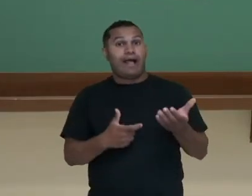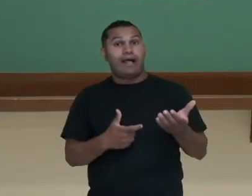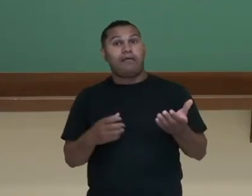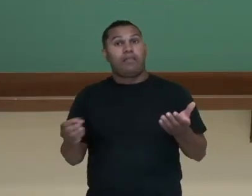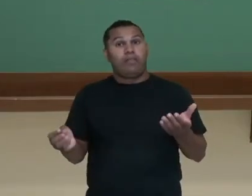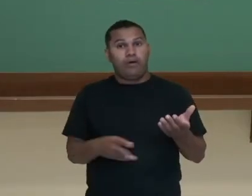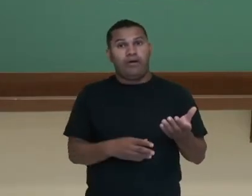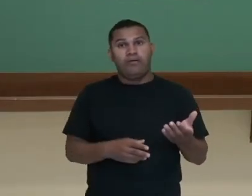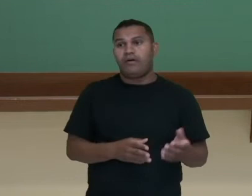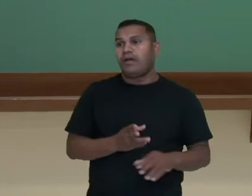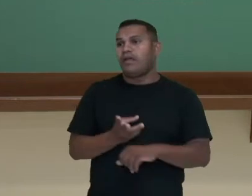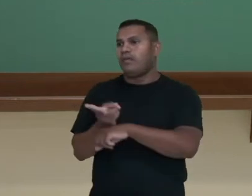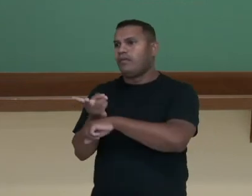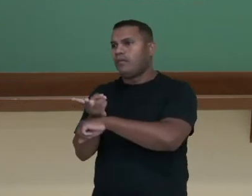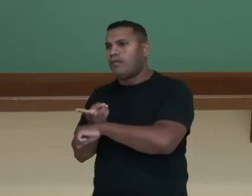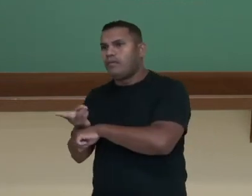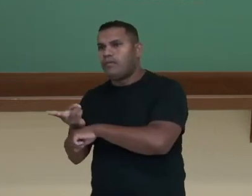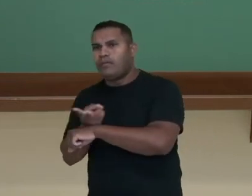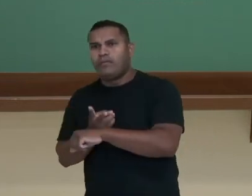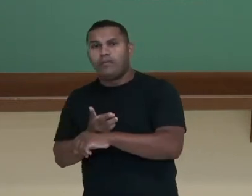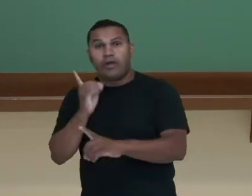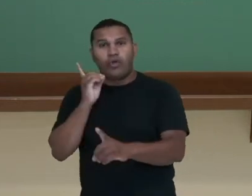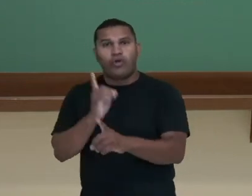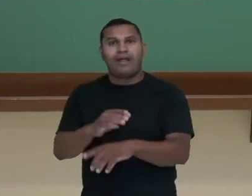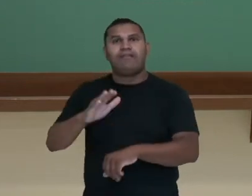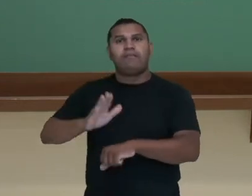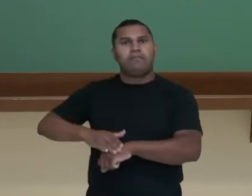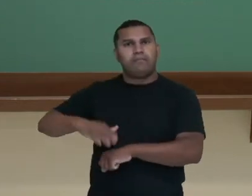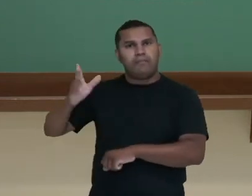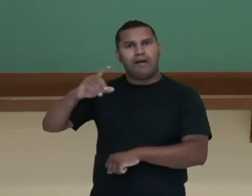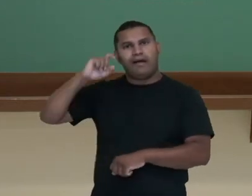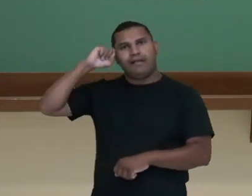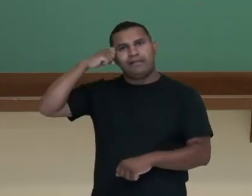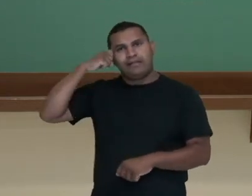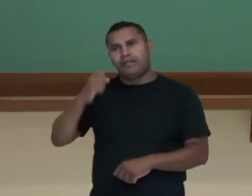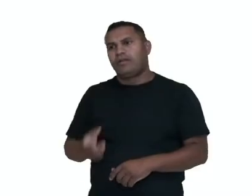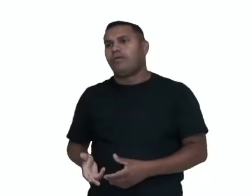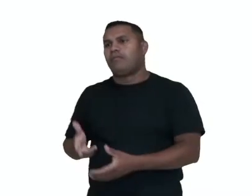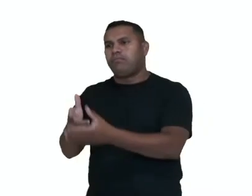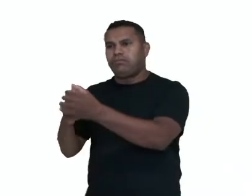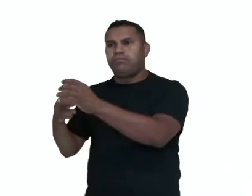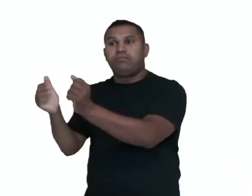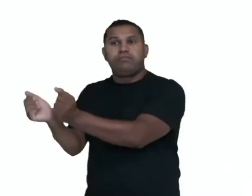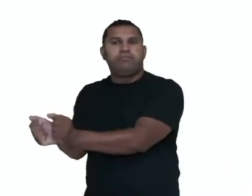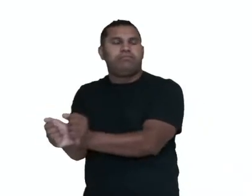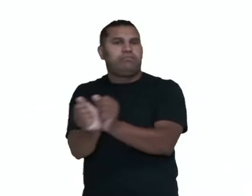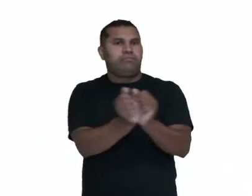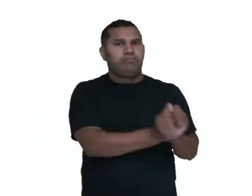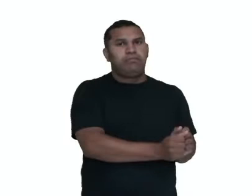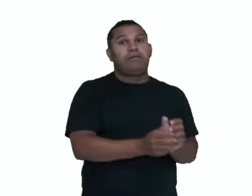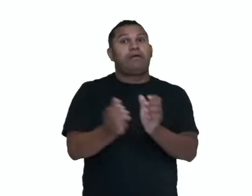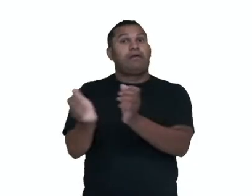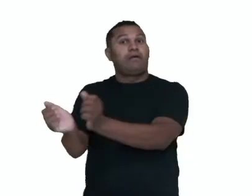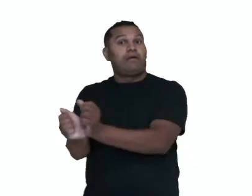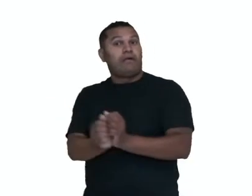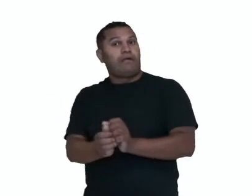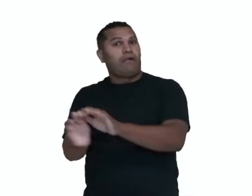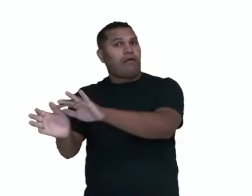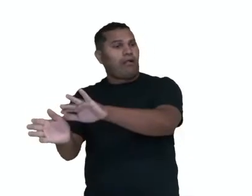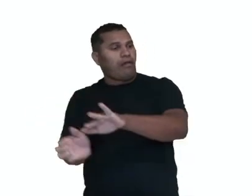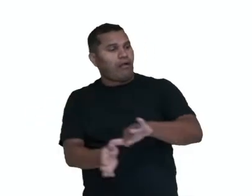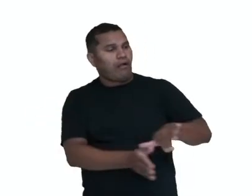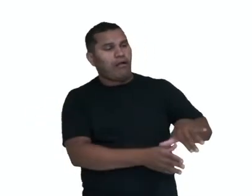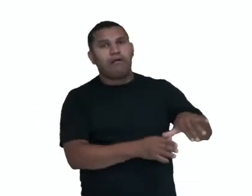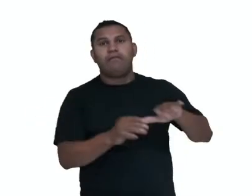pelos traficantes de escravos europeus. Passo 3, os novos prisioneiros eram trocados por mais armas, mais